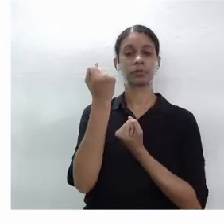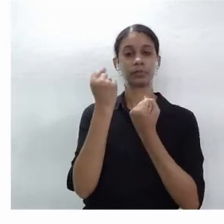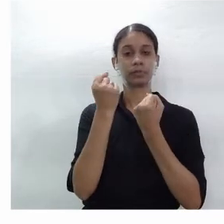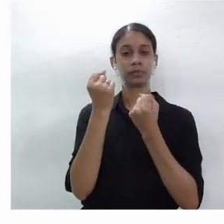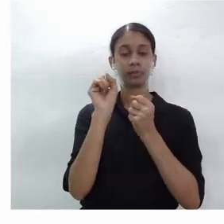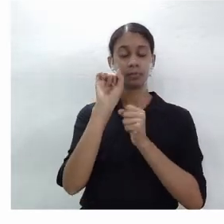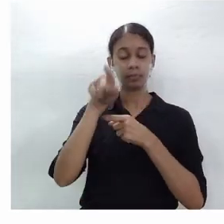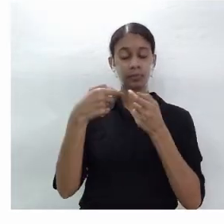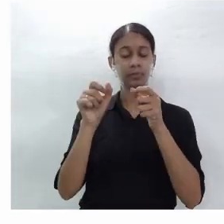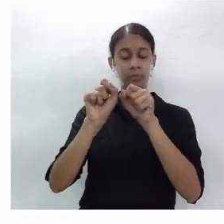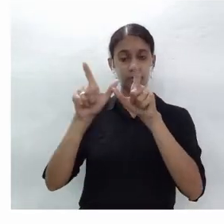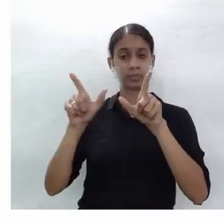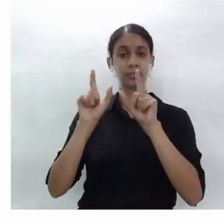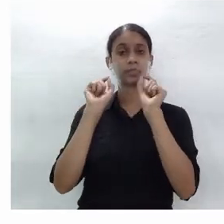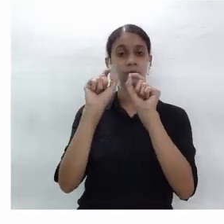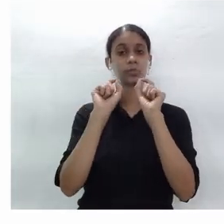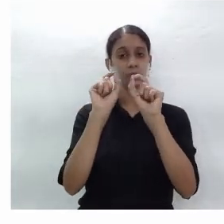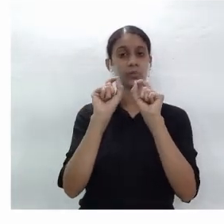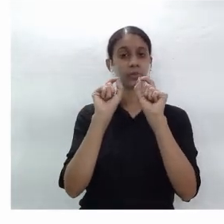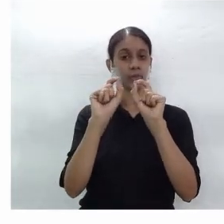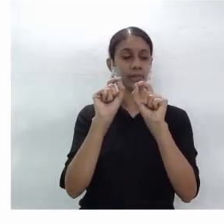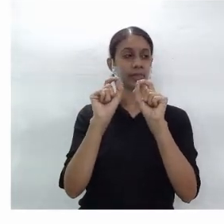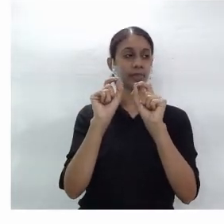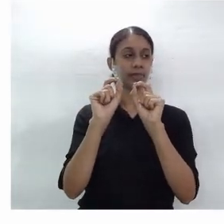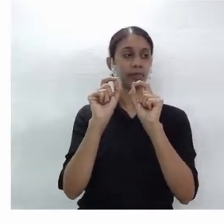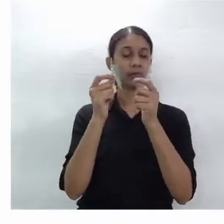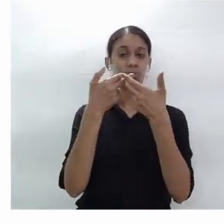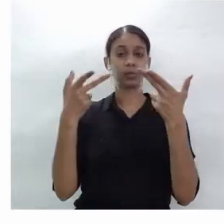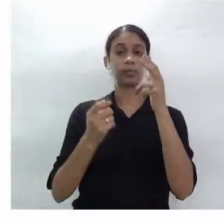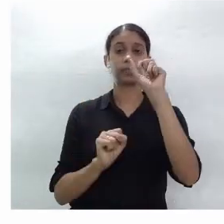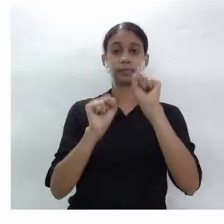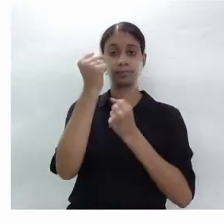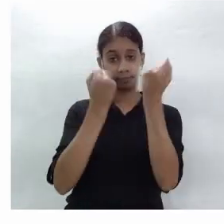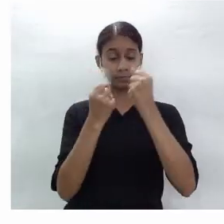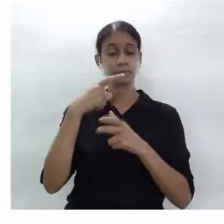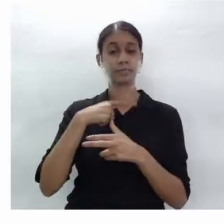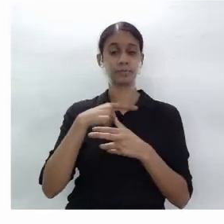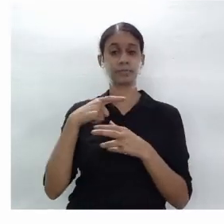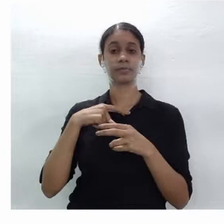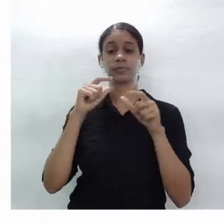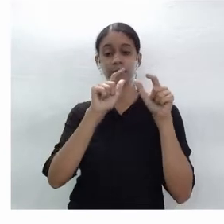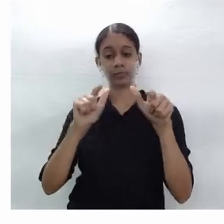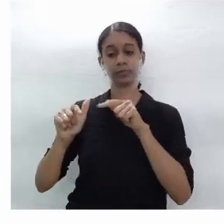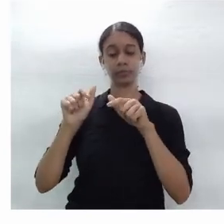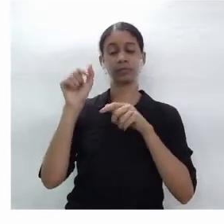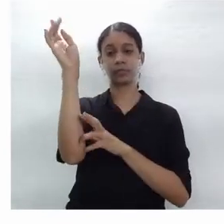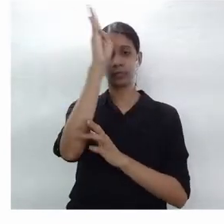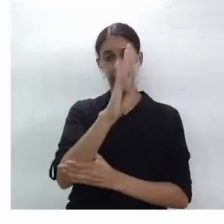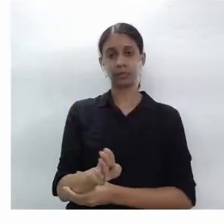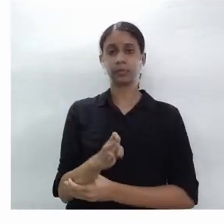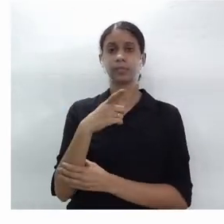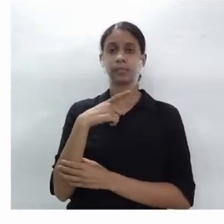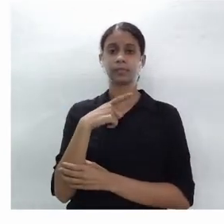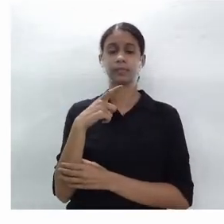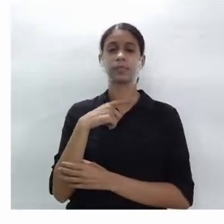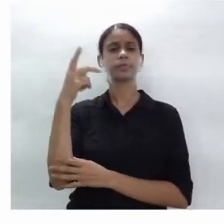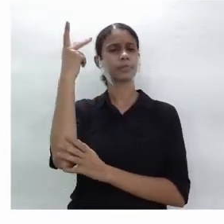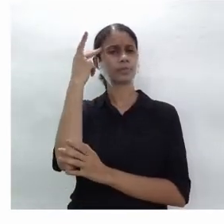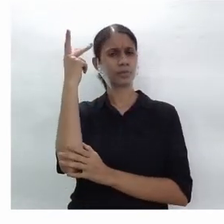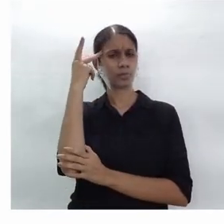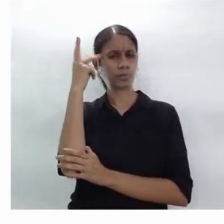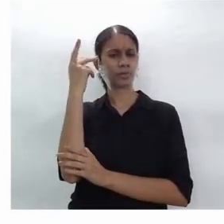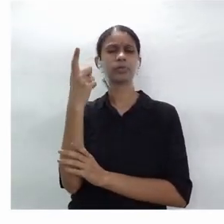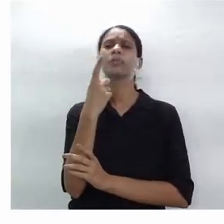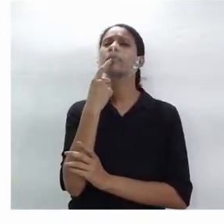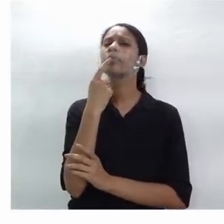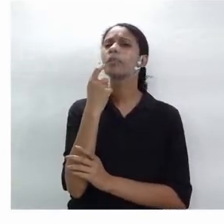está vendo aí a quantidade de indústrias em regiões do Brasil. Aí você está vendo São Paulo em vermelho ali. São